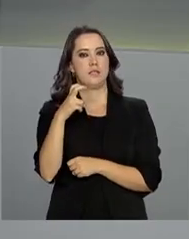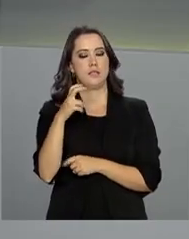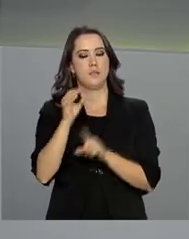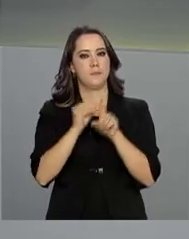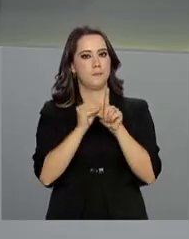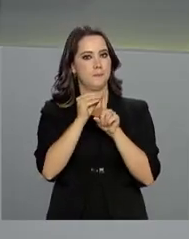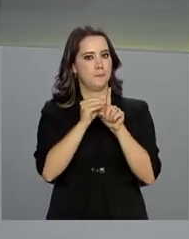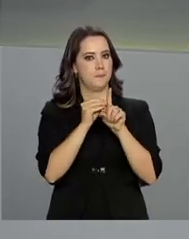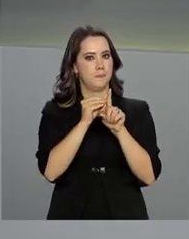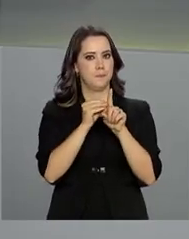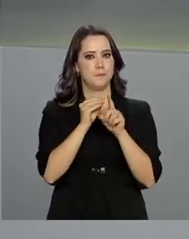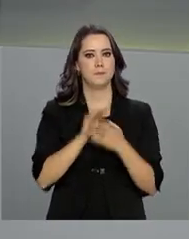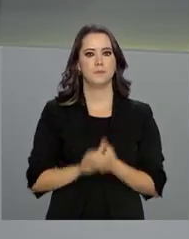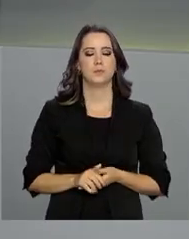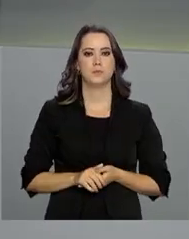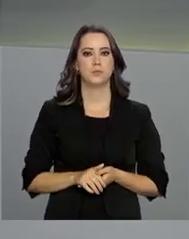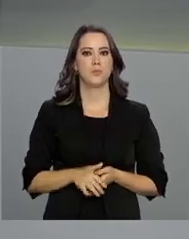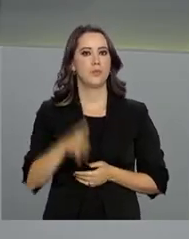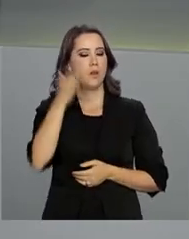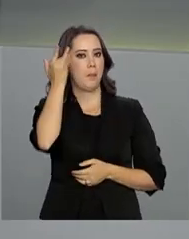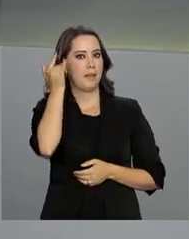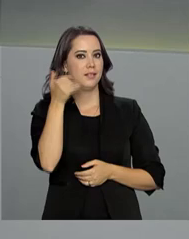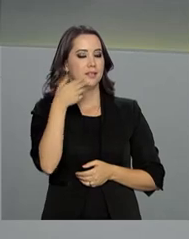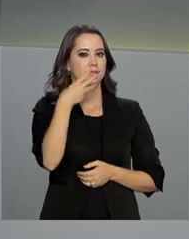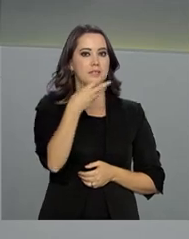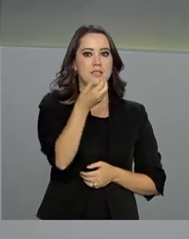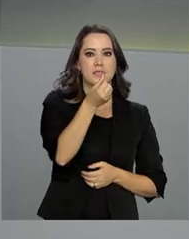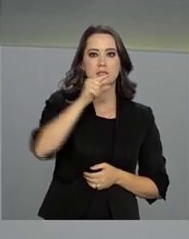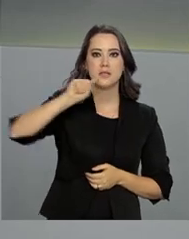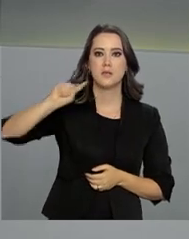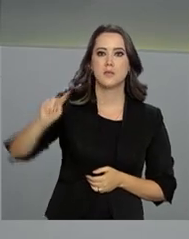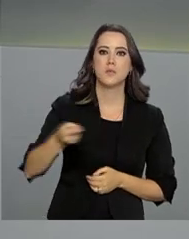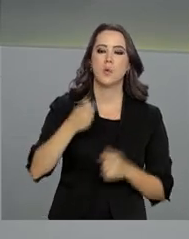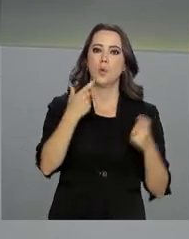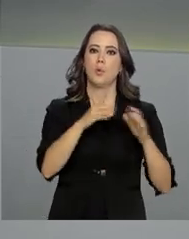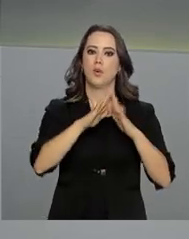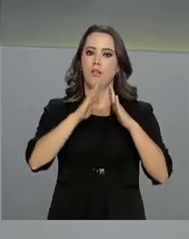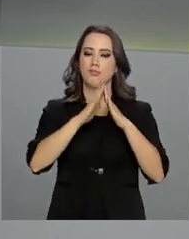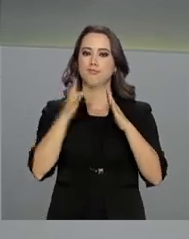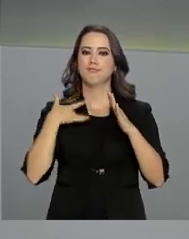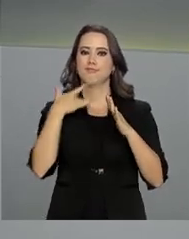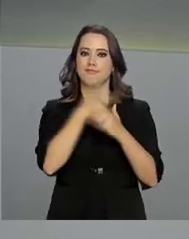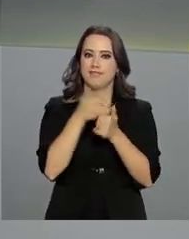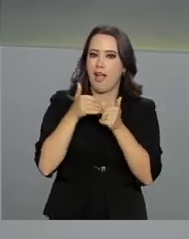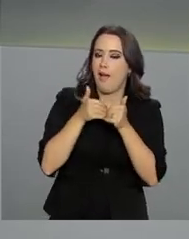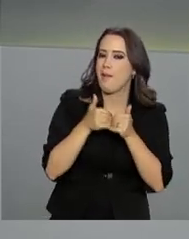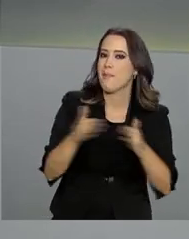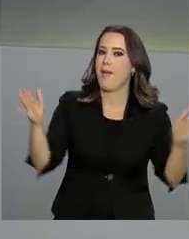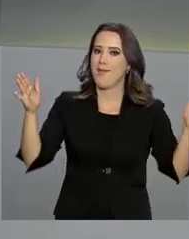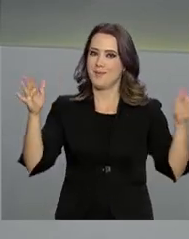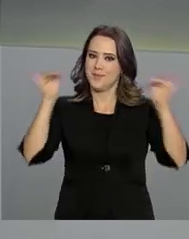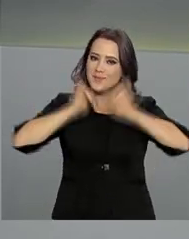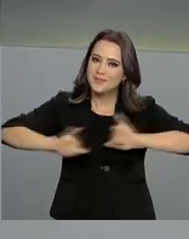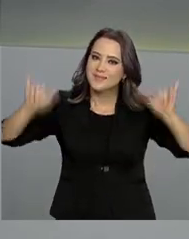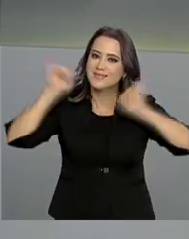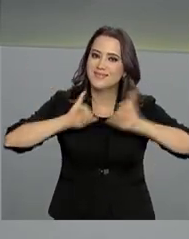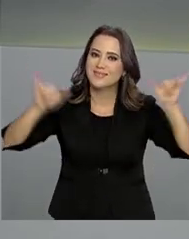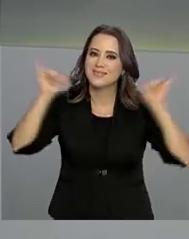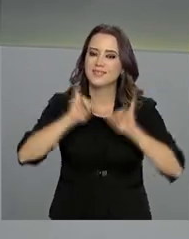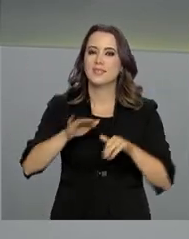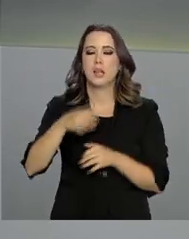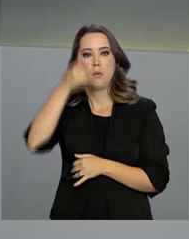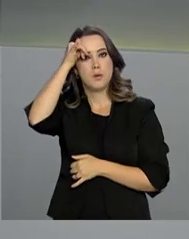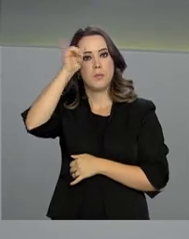amanhã 36 mil postos de saúde em todo o país vão estar de portas abertas para a campanha de vacinação contra paralisia